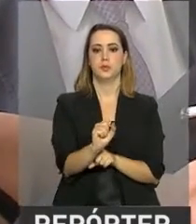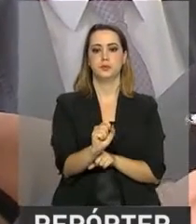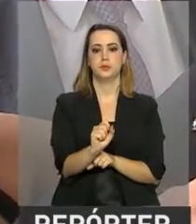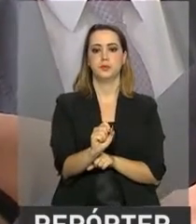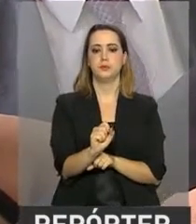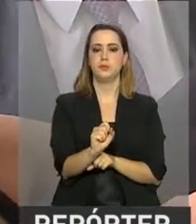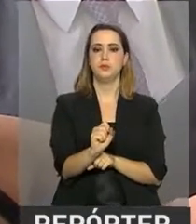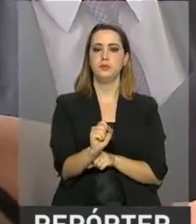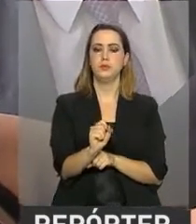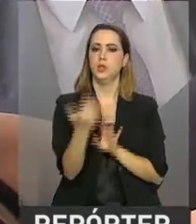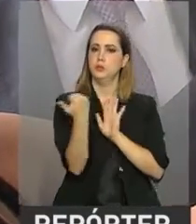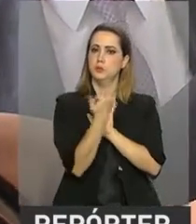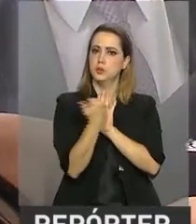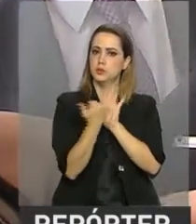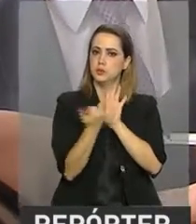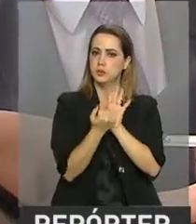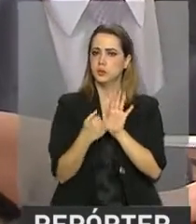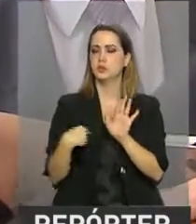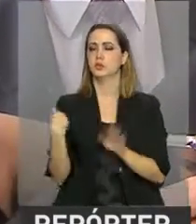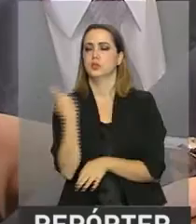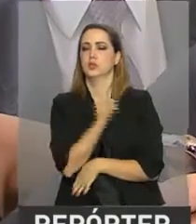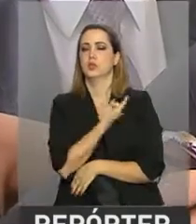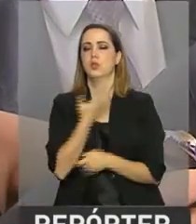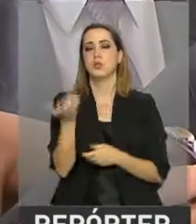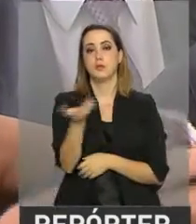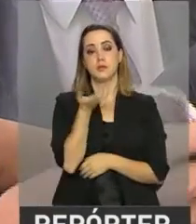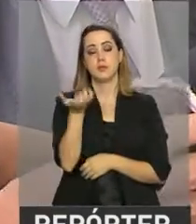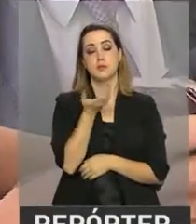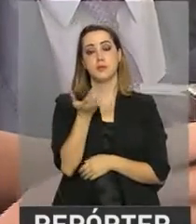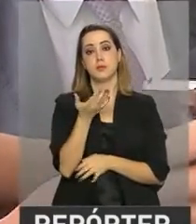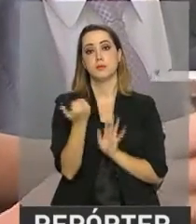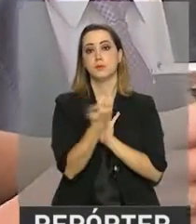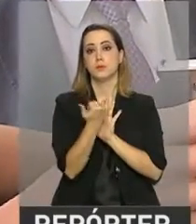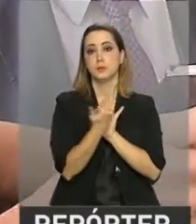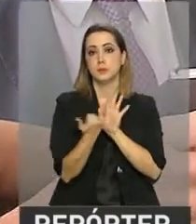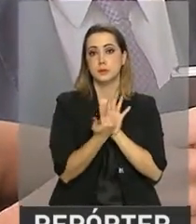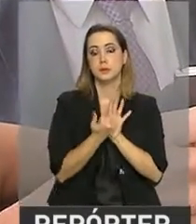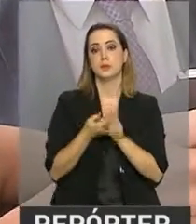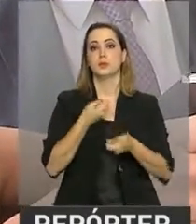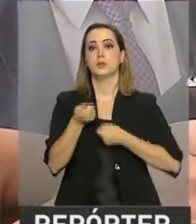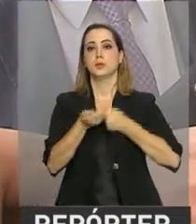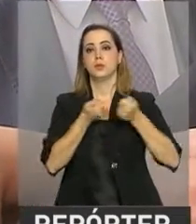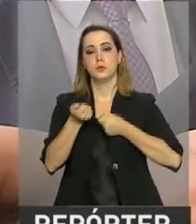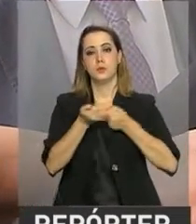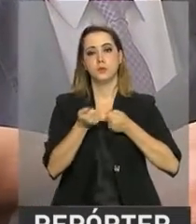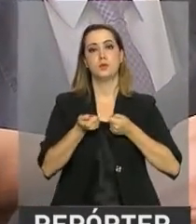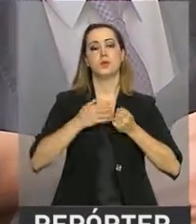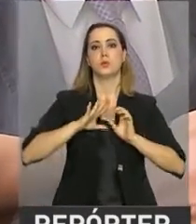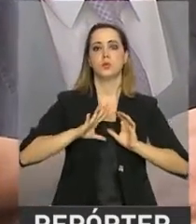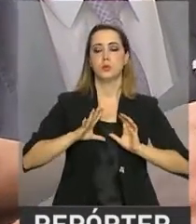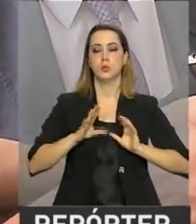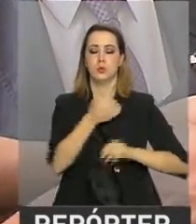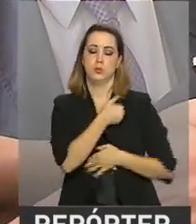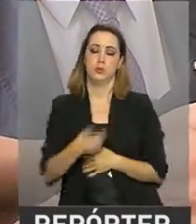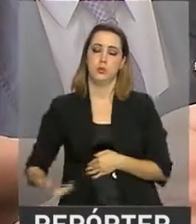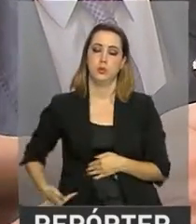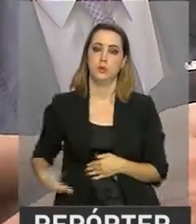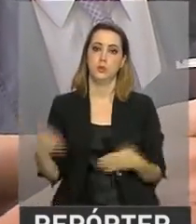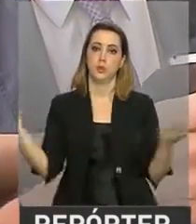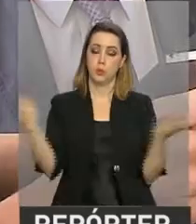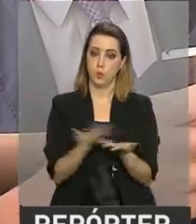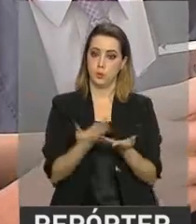de medidas que nós queremos tomar para adequar a máquina pública, para ajustar as máquinas públicas. Hoje é um